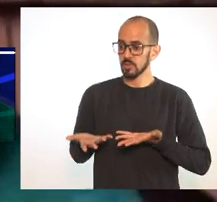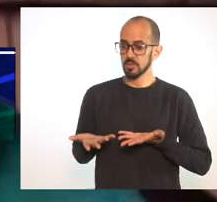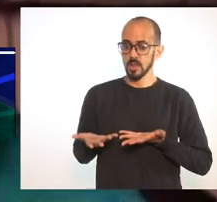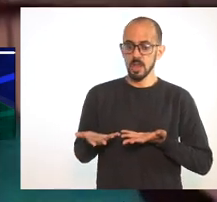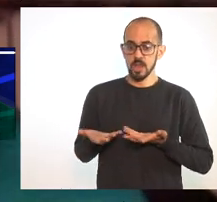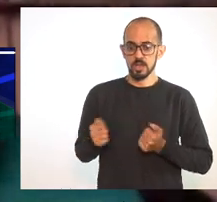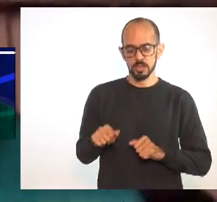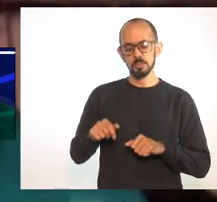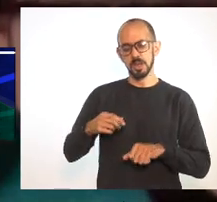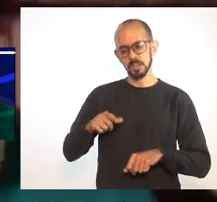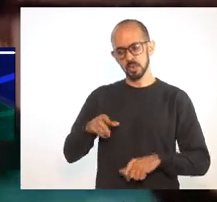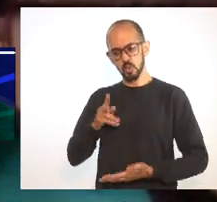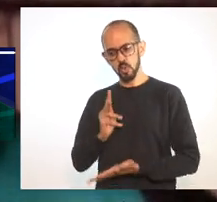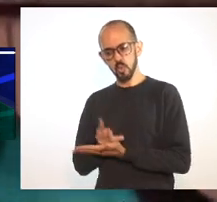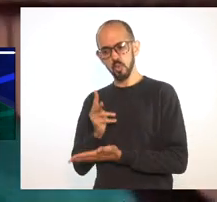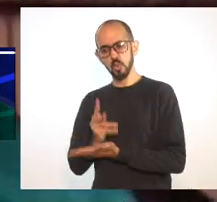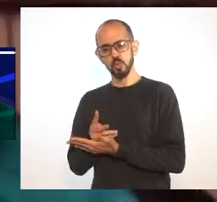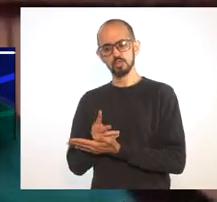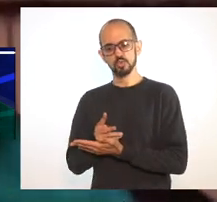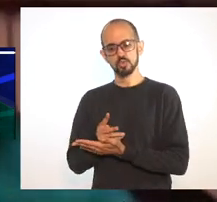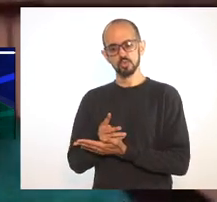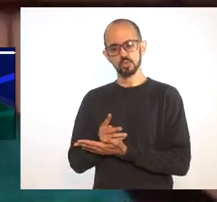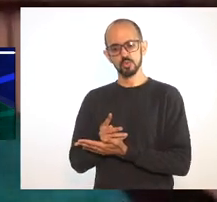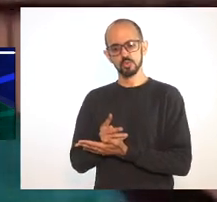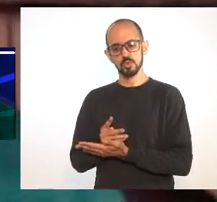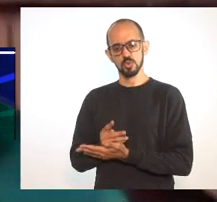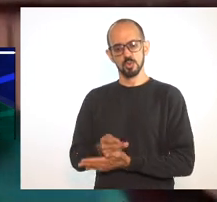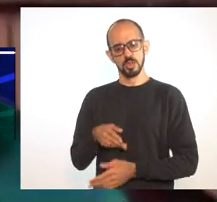na vida das mulheres aqui no estado do Rio de